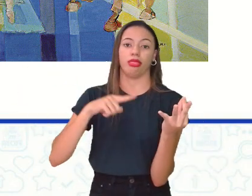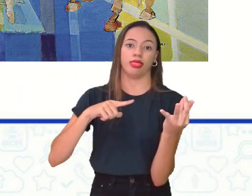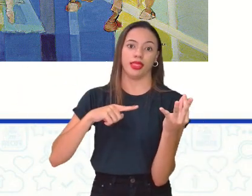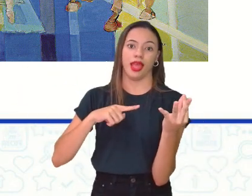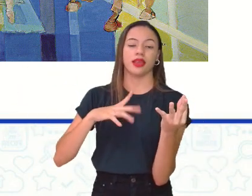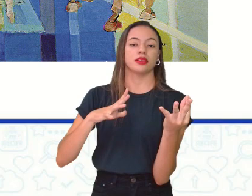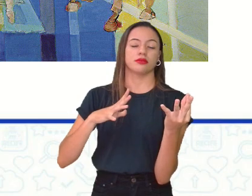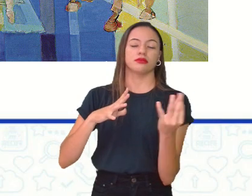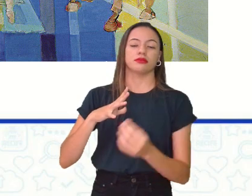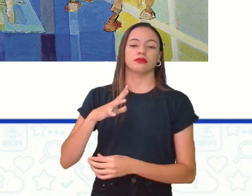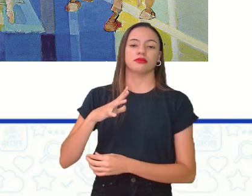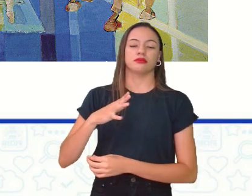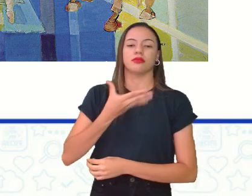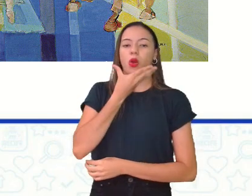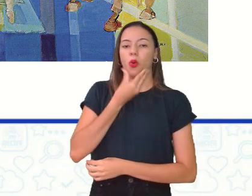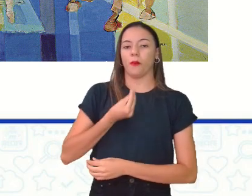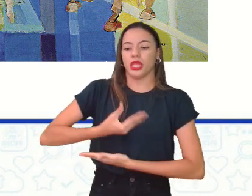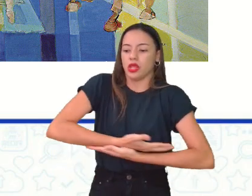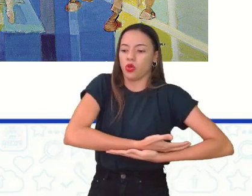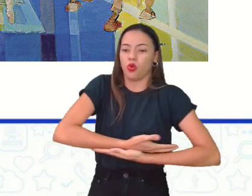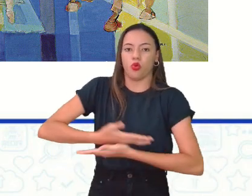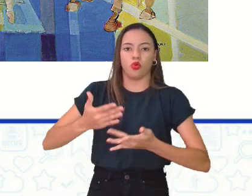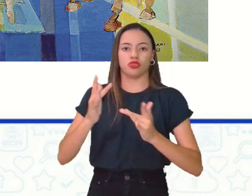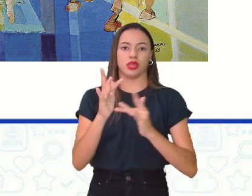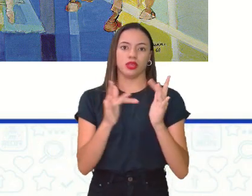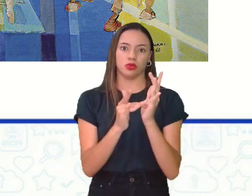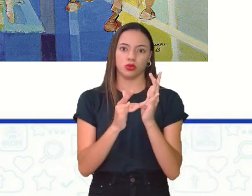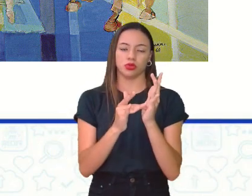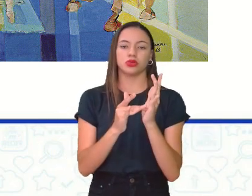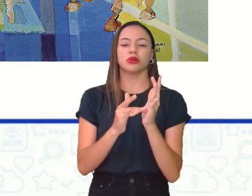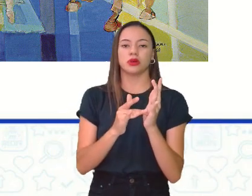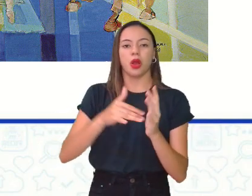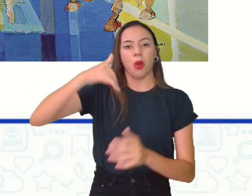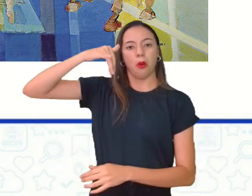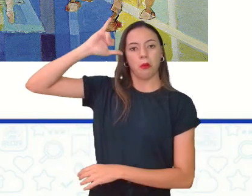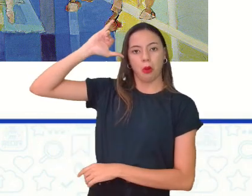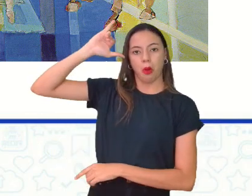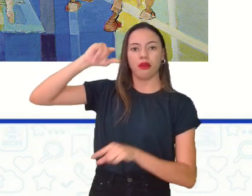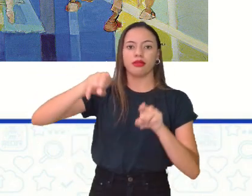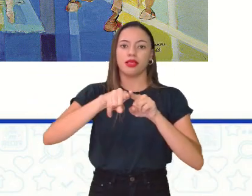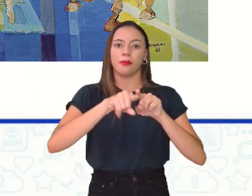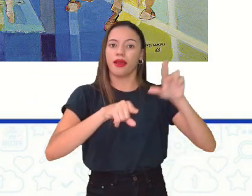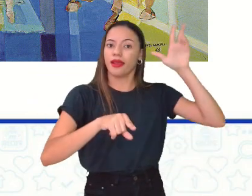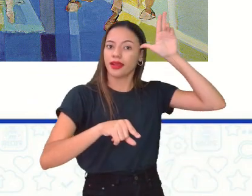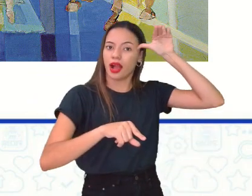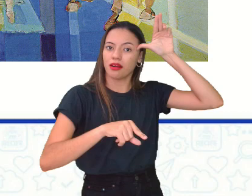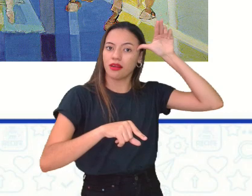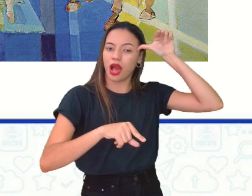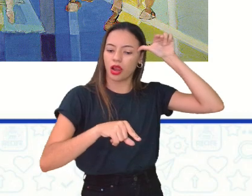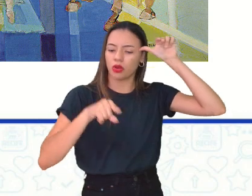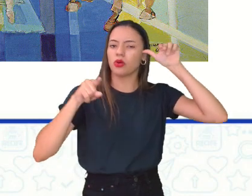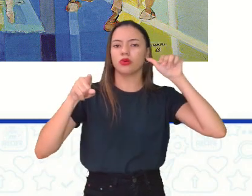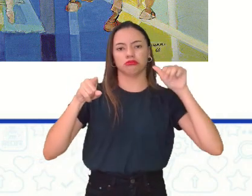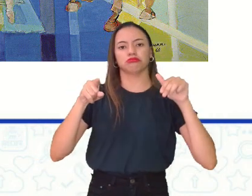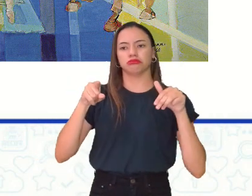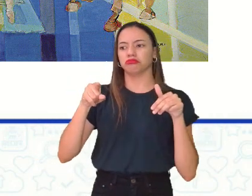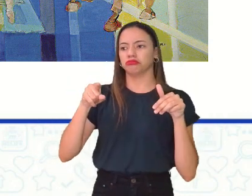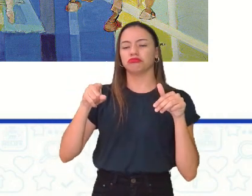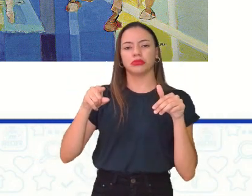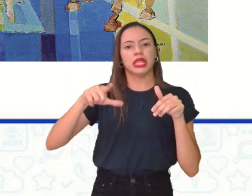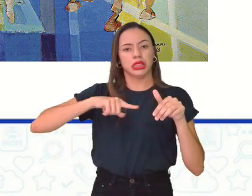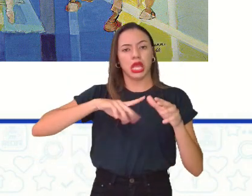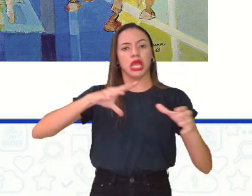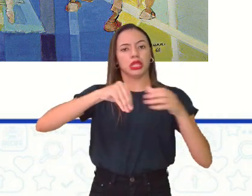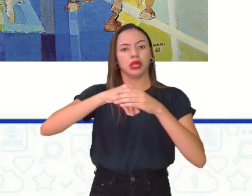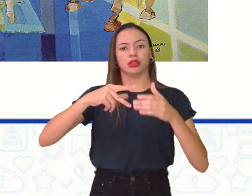menino Jesus e um boi e um cavalo, que são elementos que estão presentes no presépio, na representação do